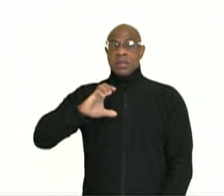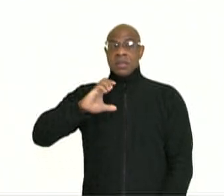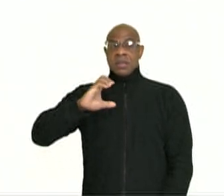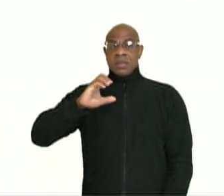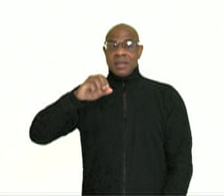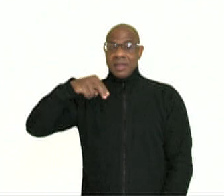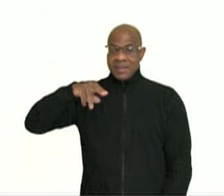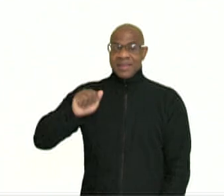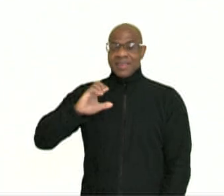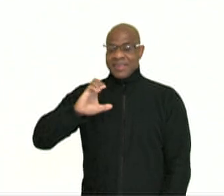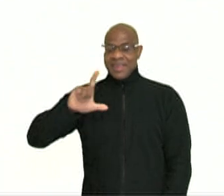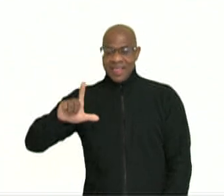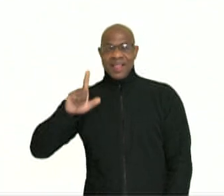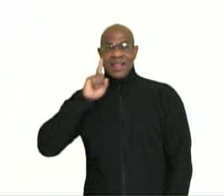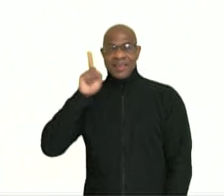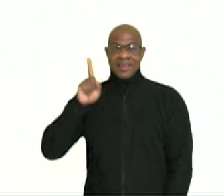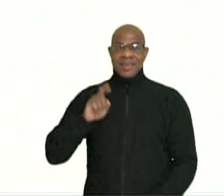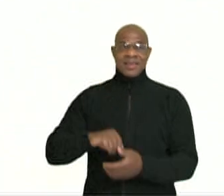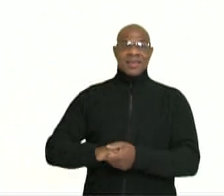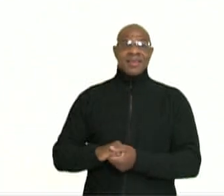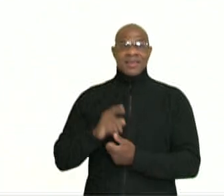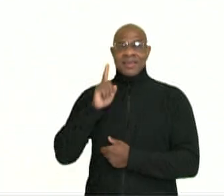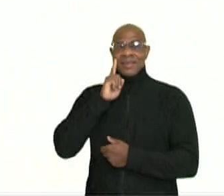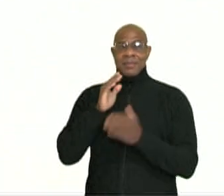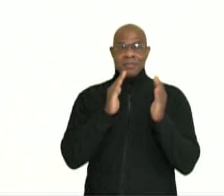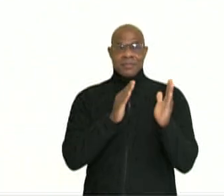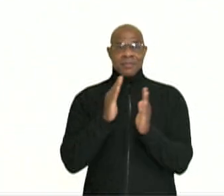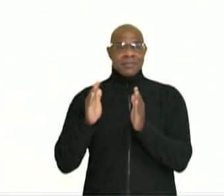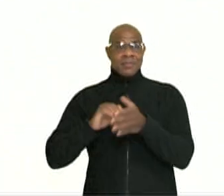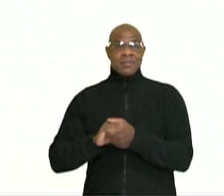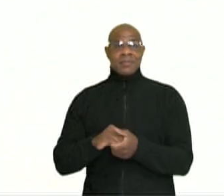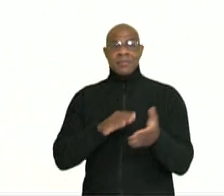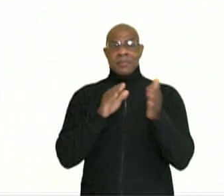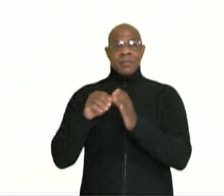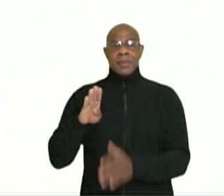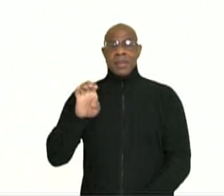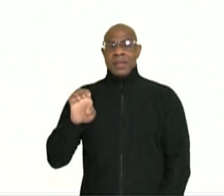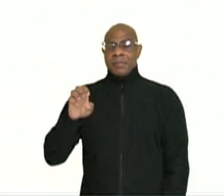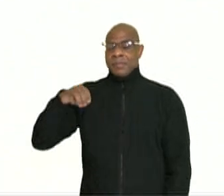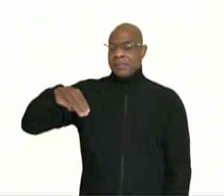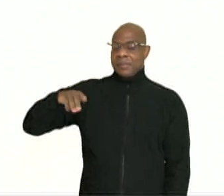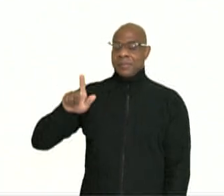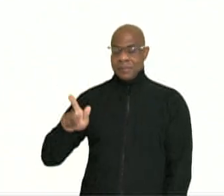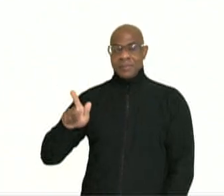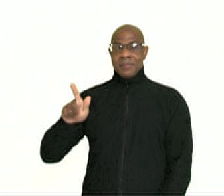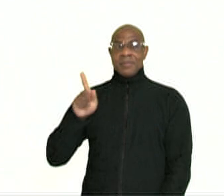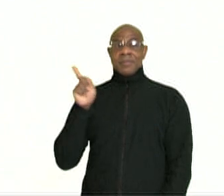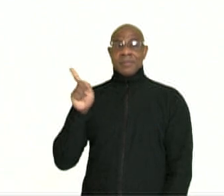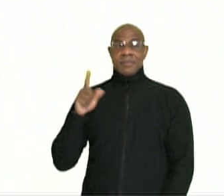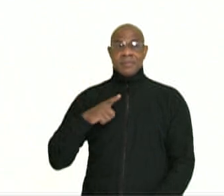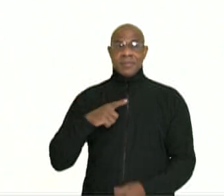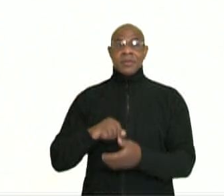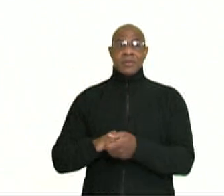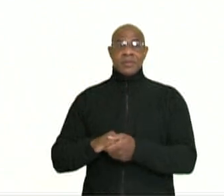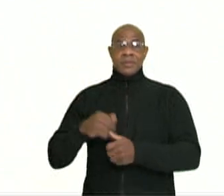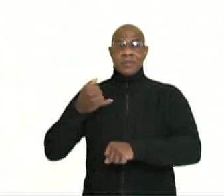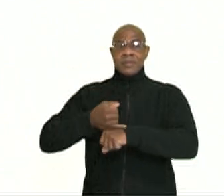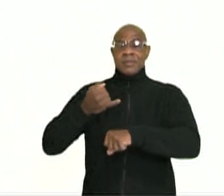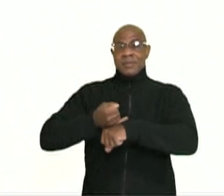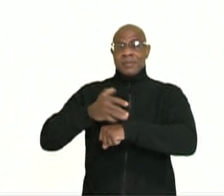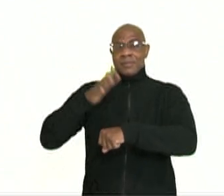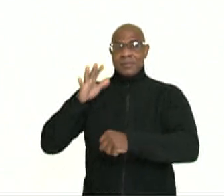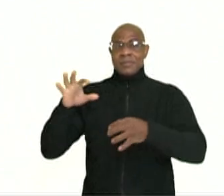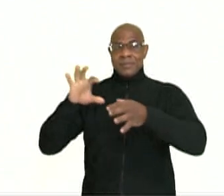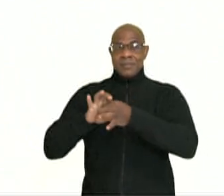Nós vamos ver passo a passo cada uma dessas ligações. Já para o BeMG, a gente tem uma ligação metálica, que aí a gente vai ter aí